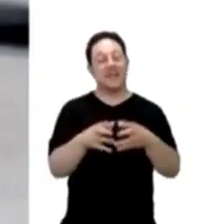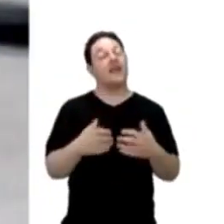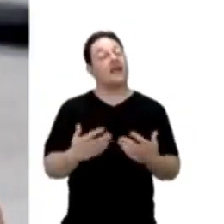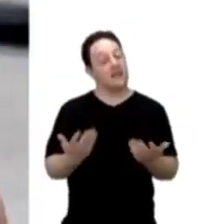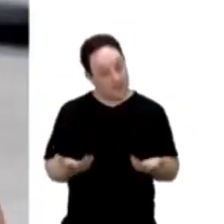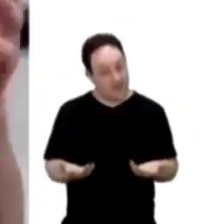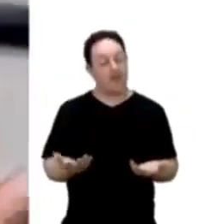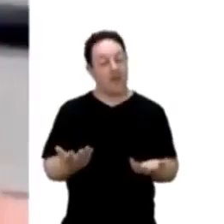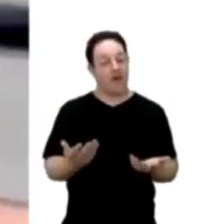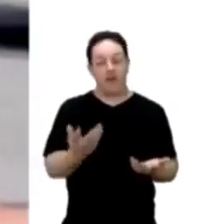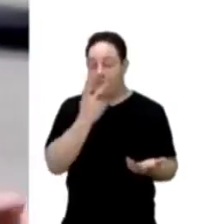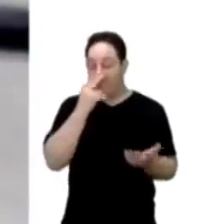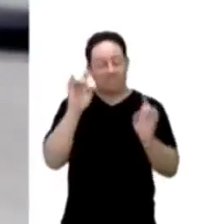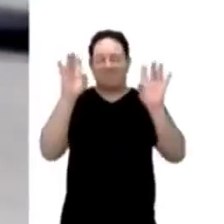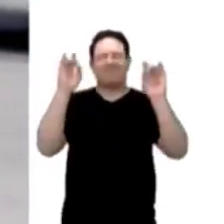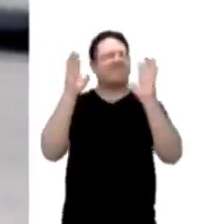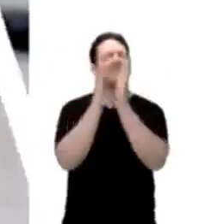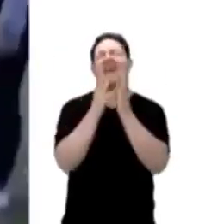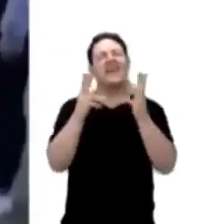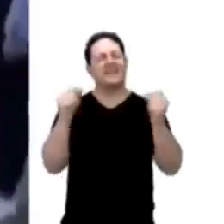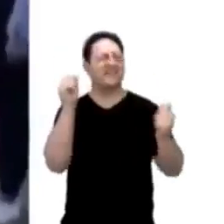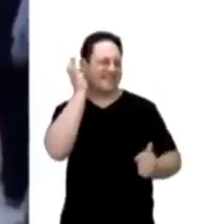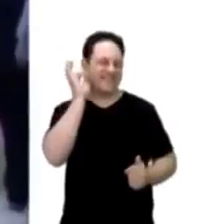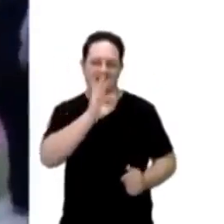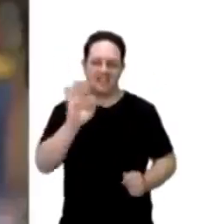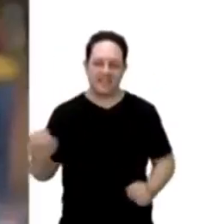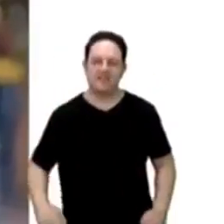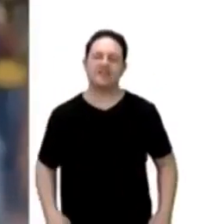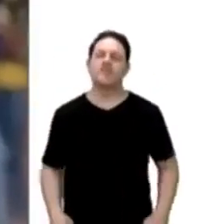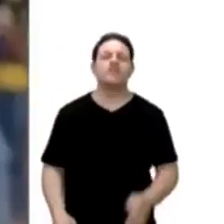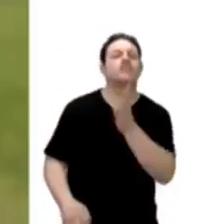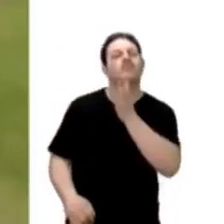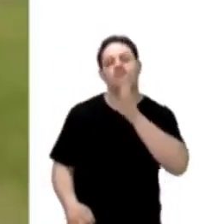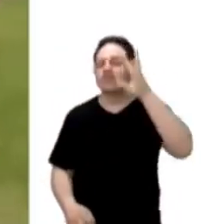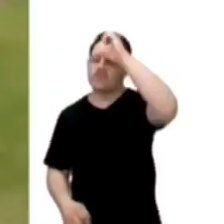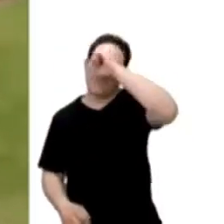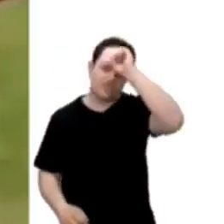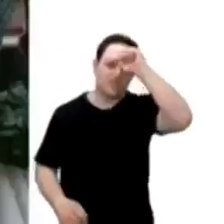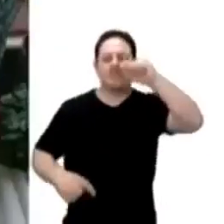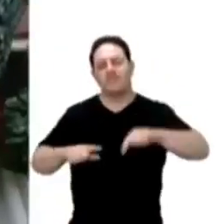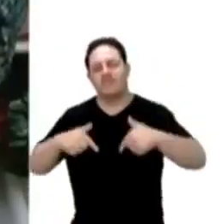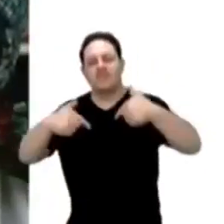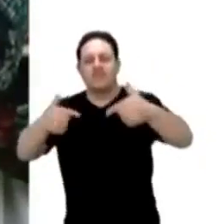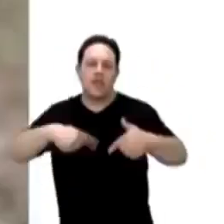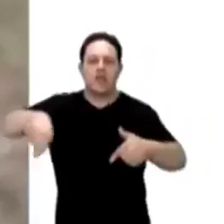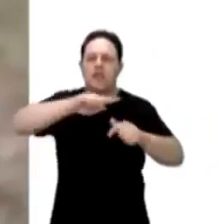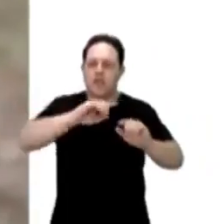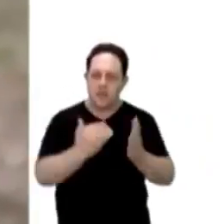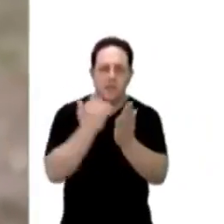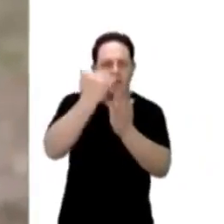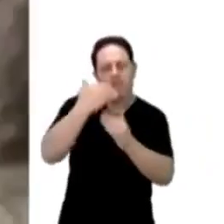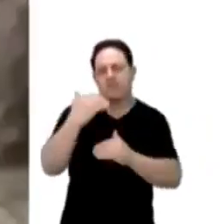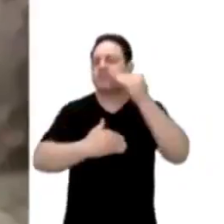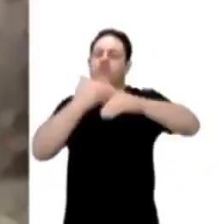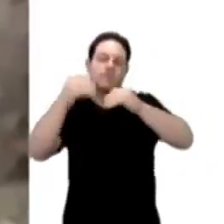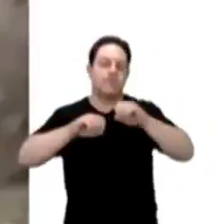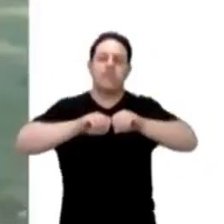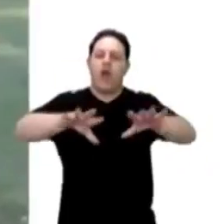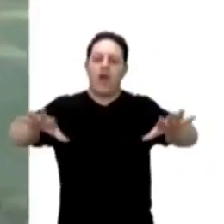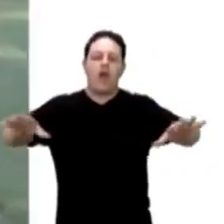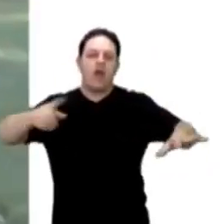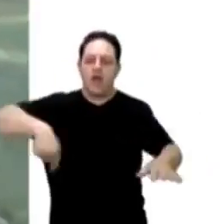é algo maravilhoso, sensacional. O conhecimento é nosso bem mais rico. Quanto mais divido, mais multiplico.